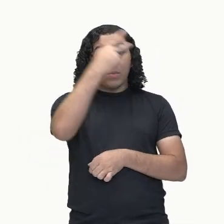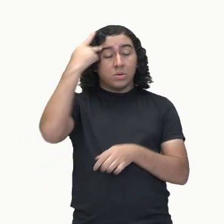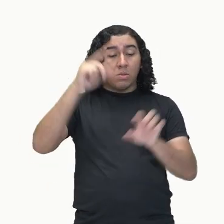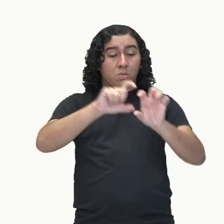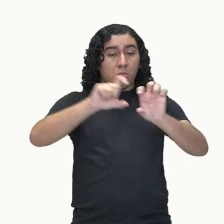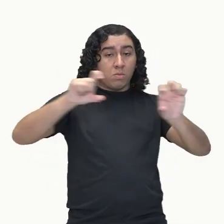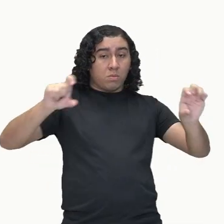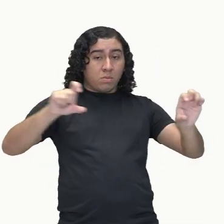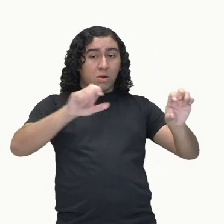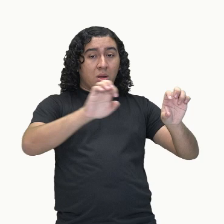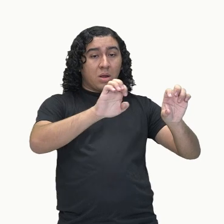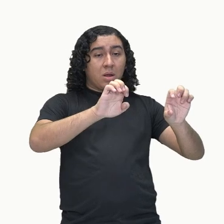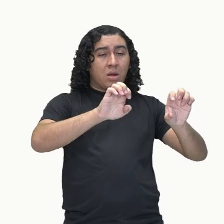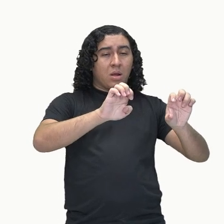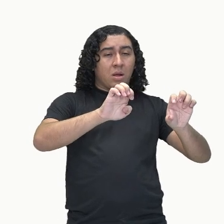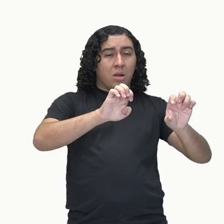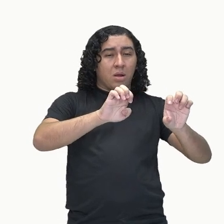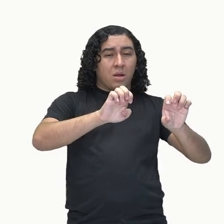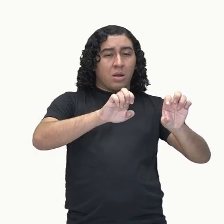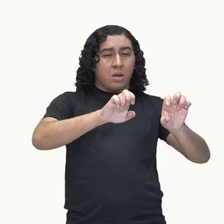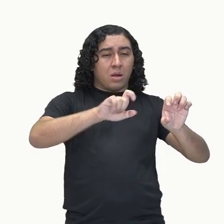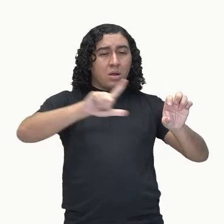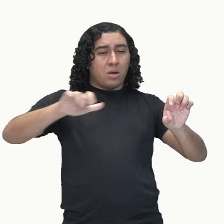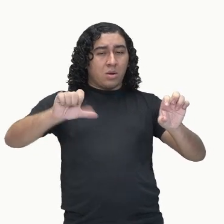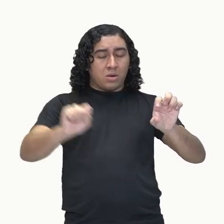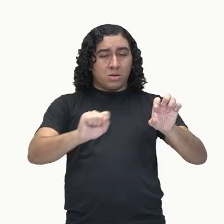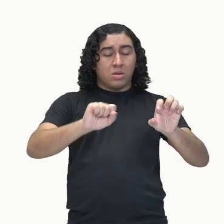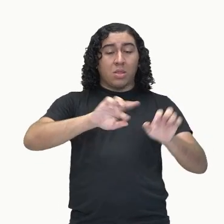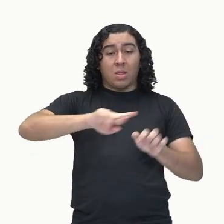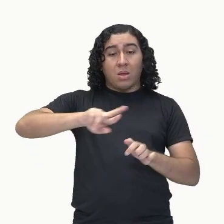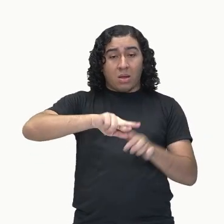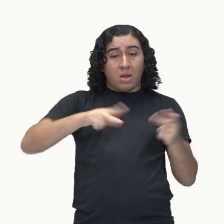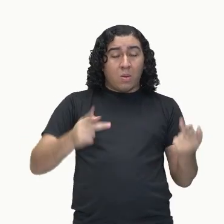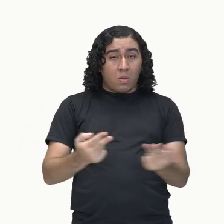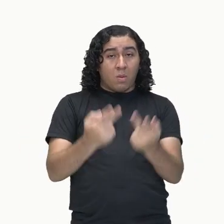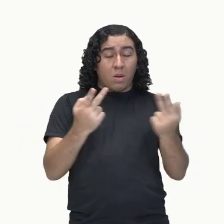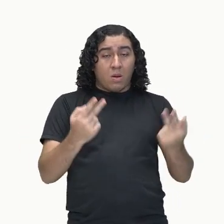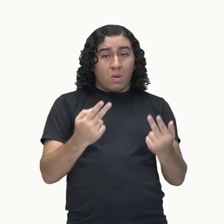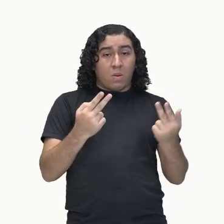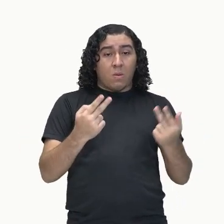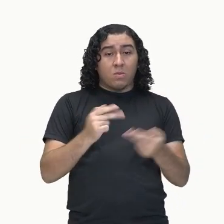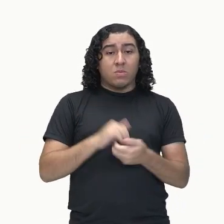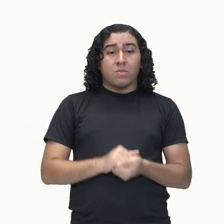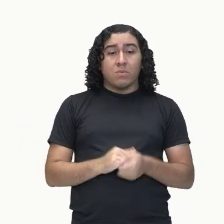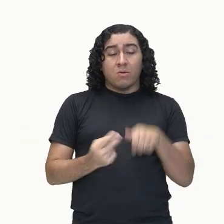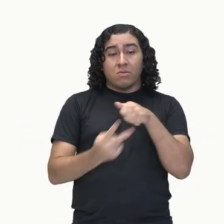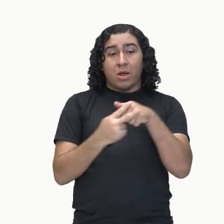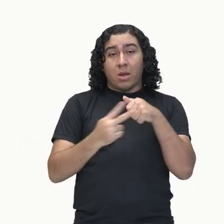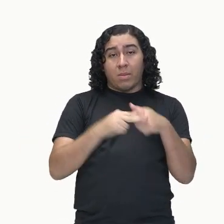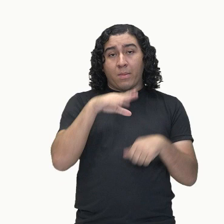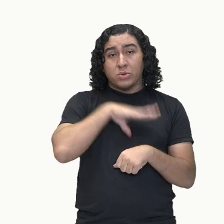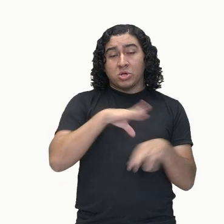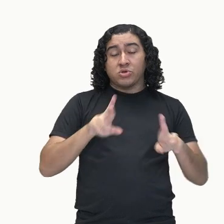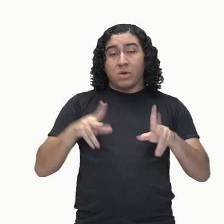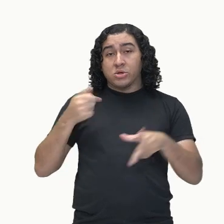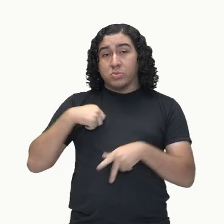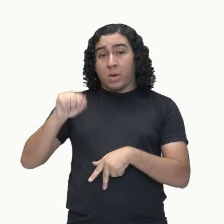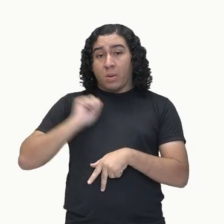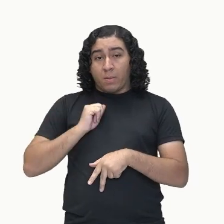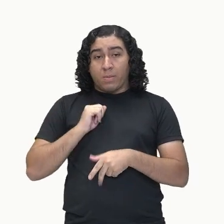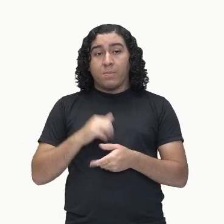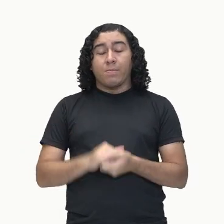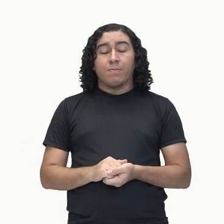elios não é com m de Maria como os verbos em português é um n de navio Ok tem alguns exemplos aí nas